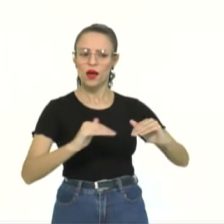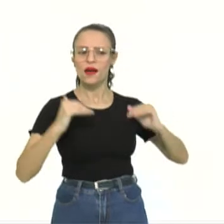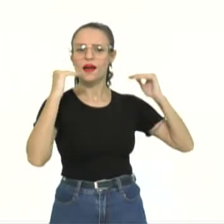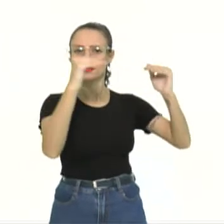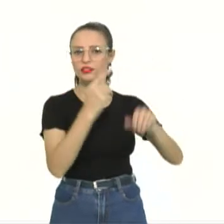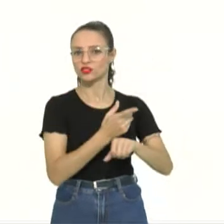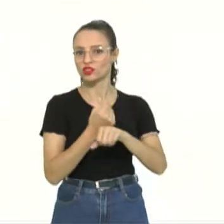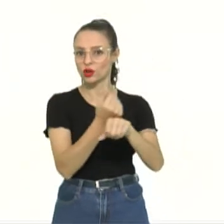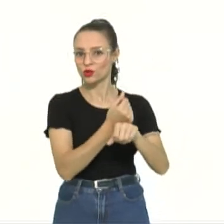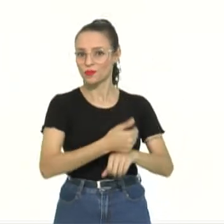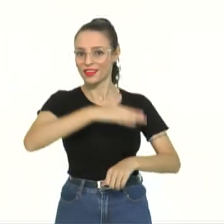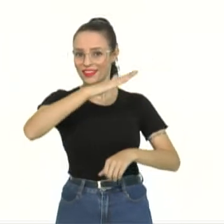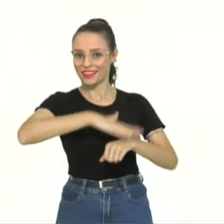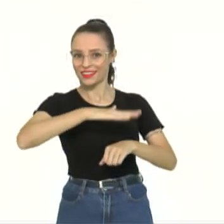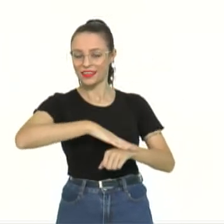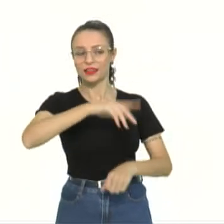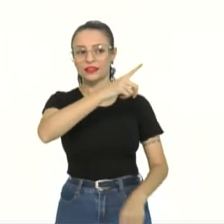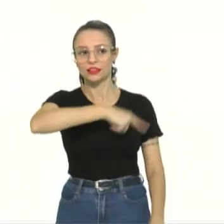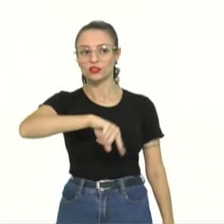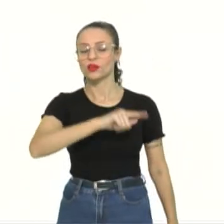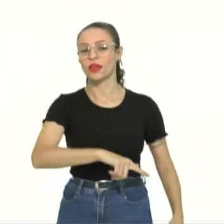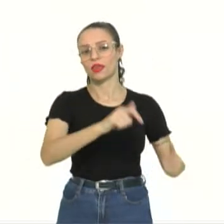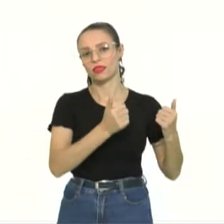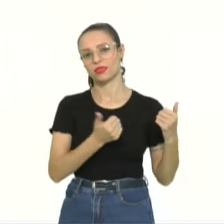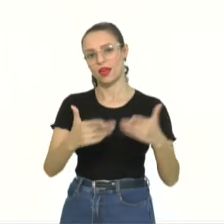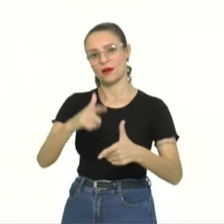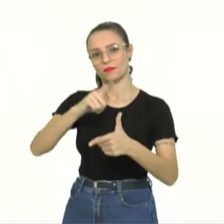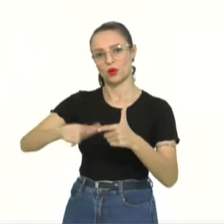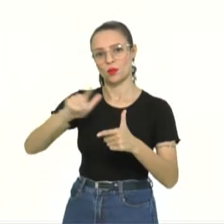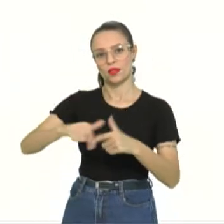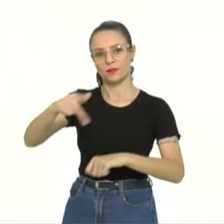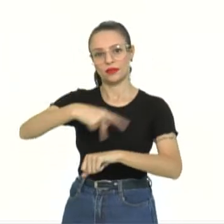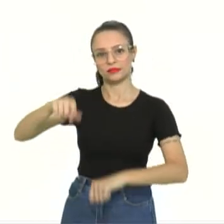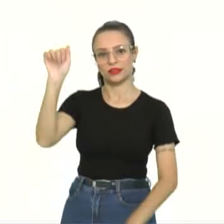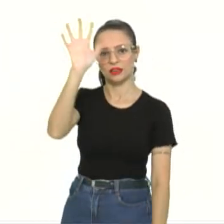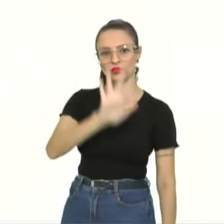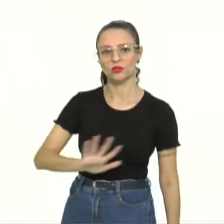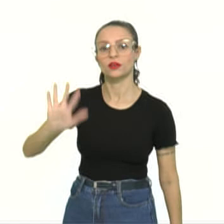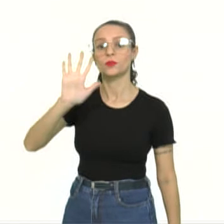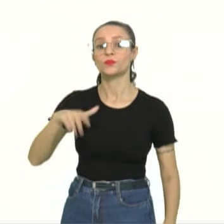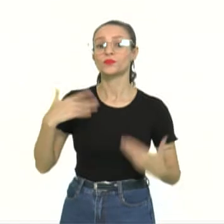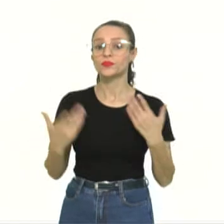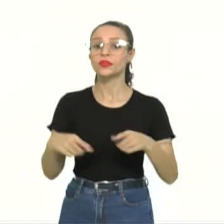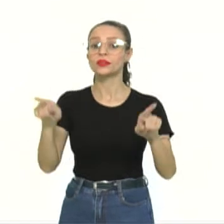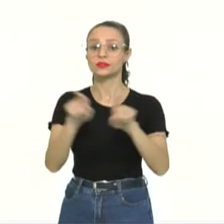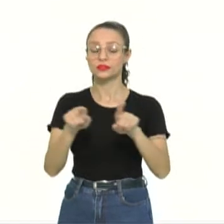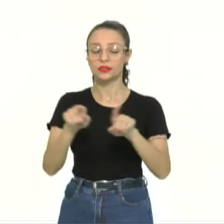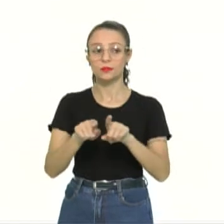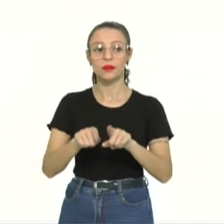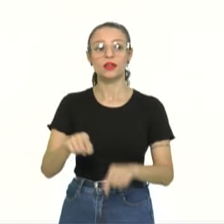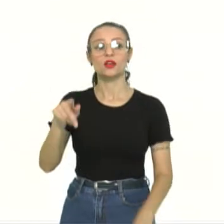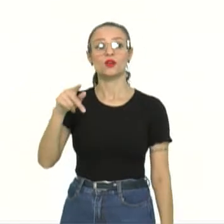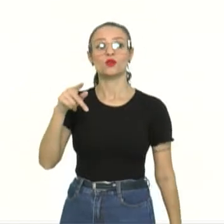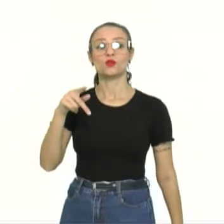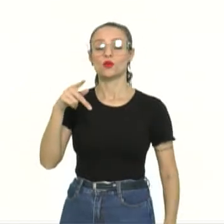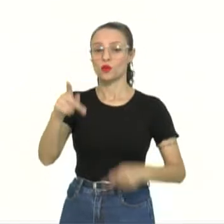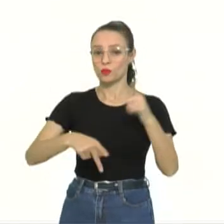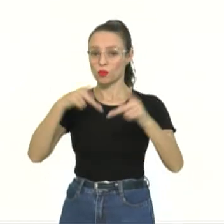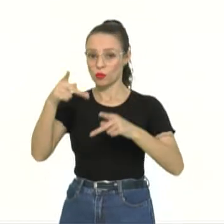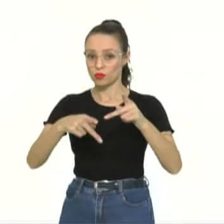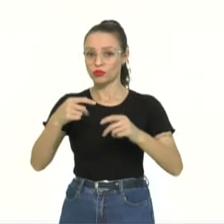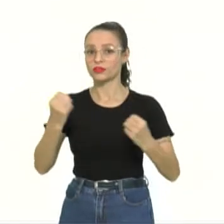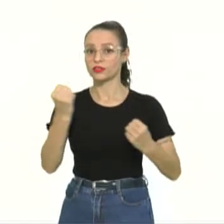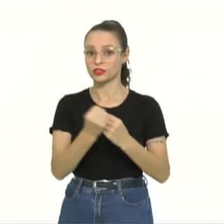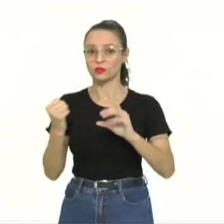responsável então pelos problemas nacionais Além disso o populismo de direita é um